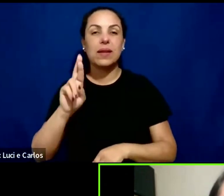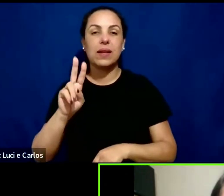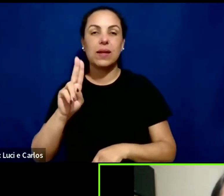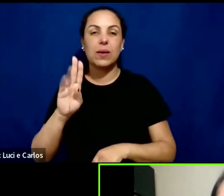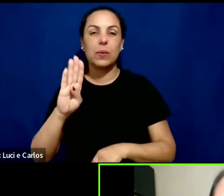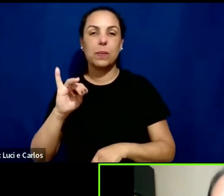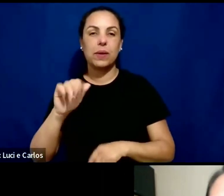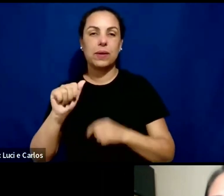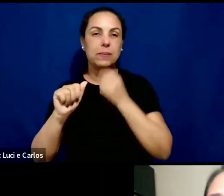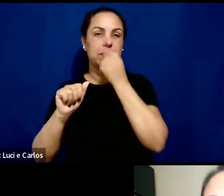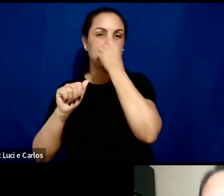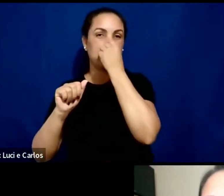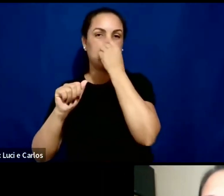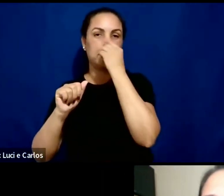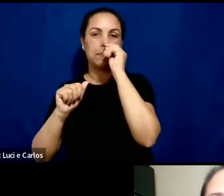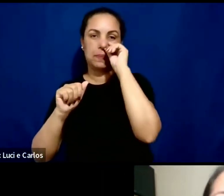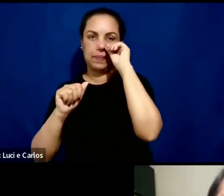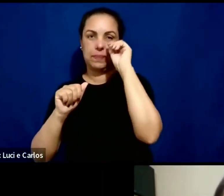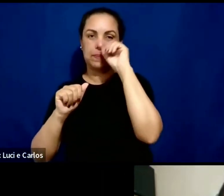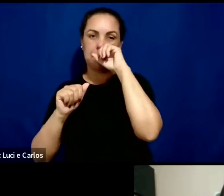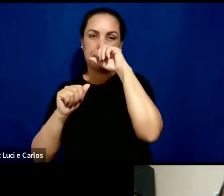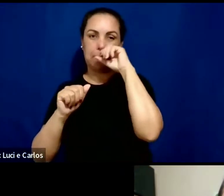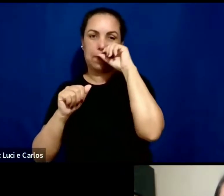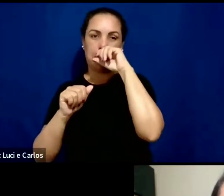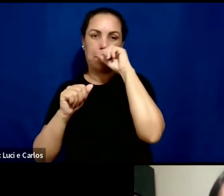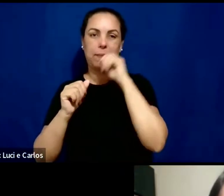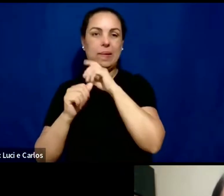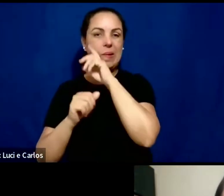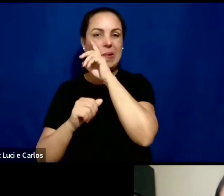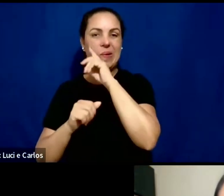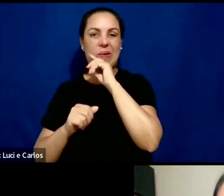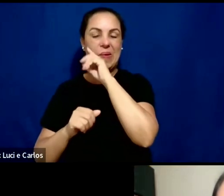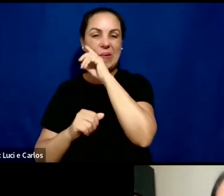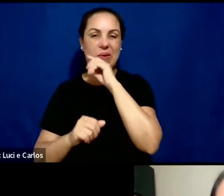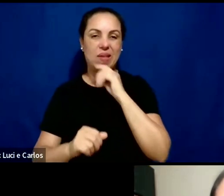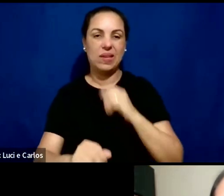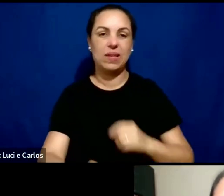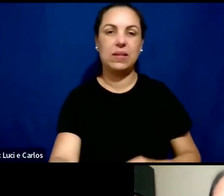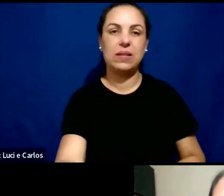tua mão, por favor, Rúbia? Tu consegue encontrar ela, Nildo?